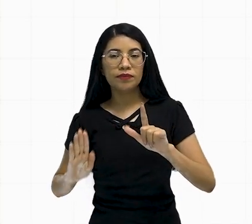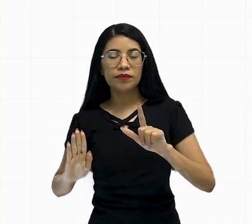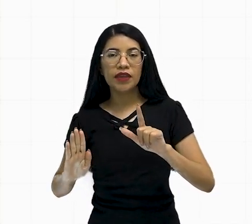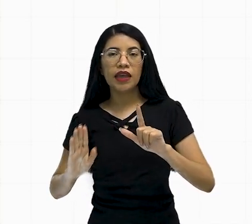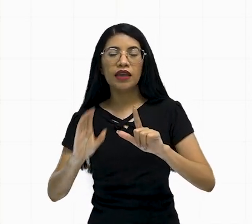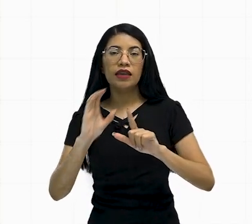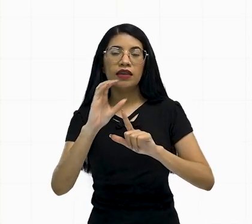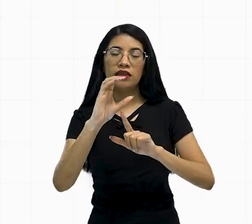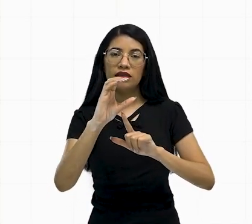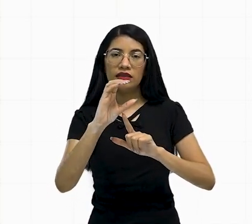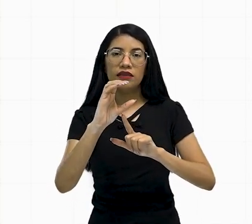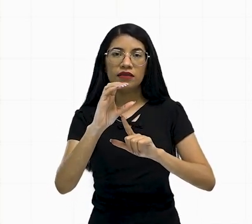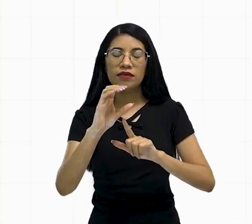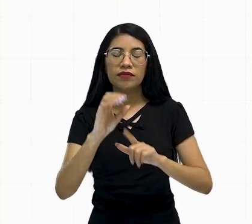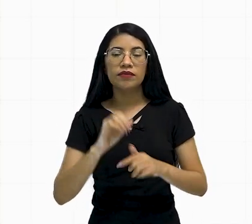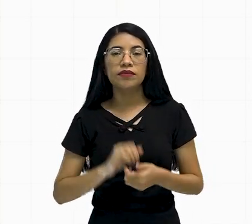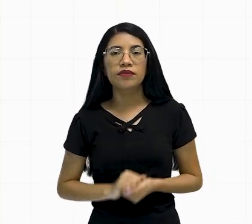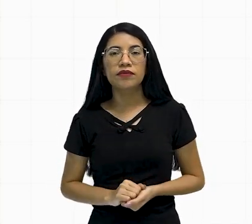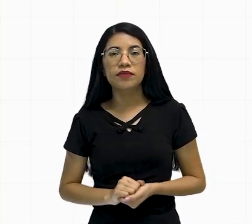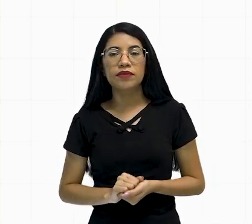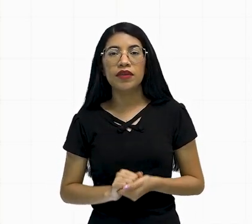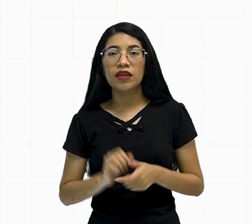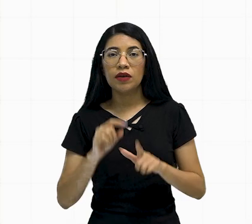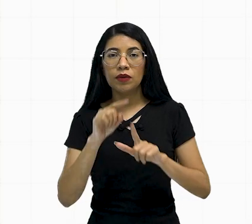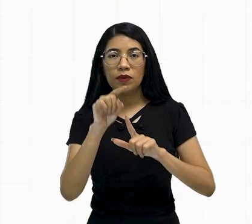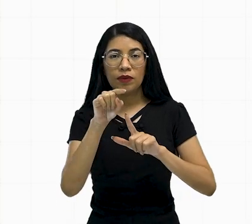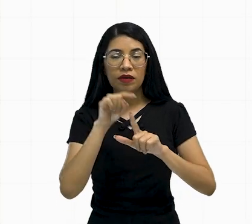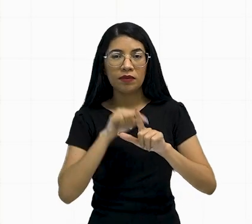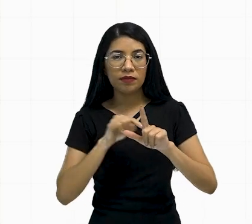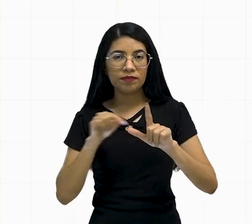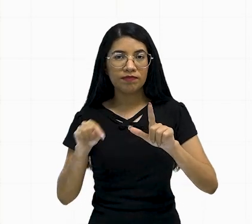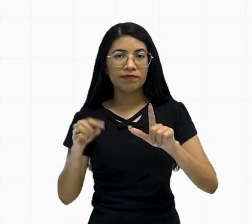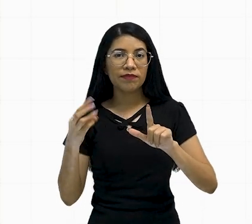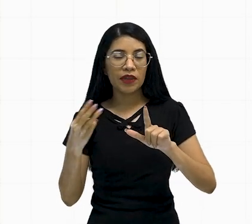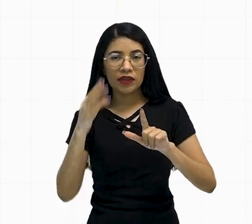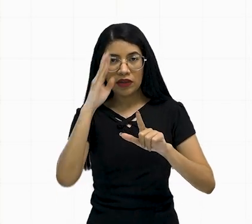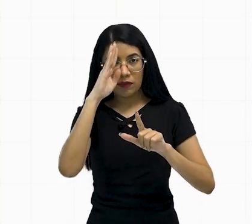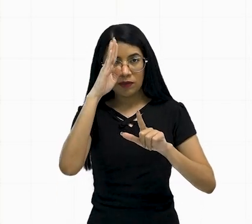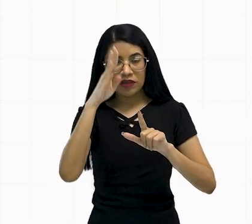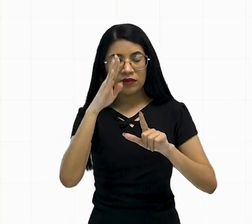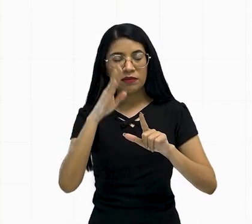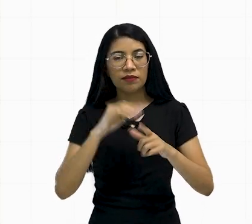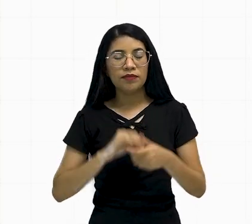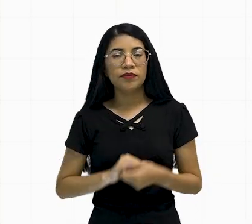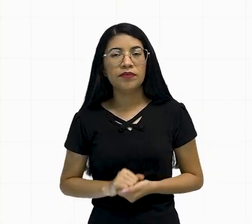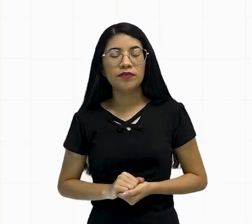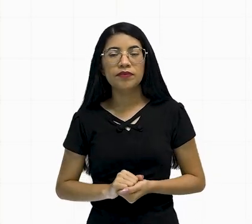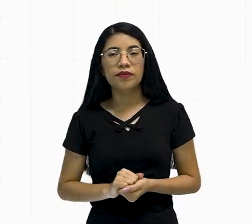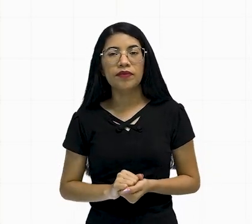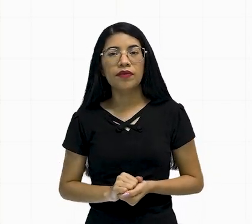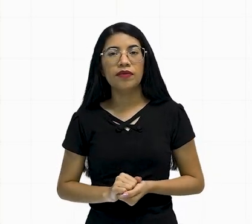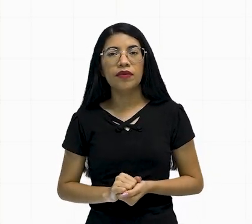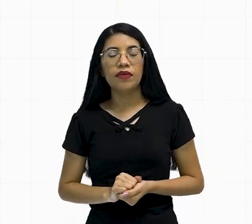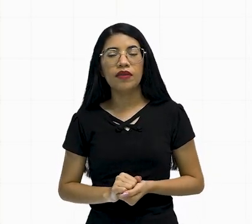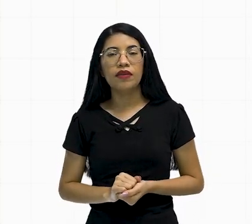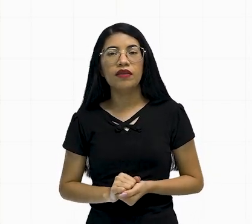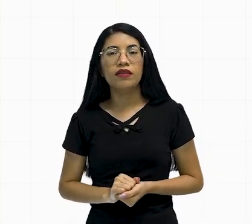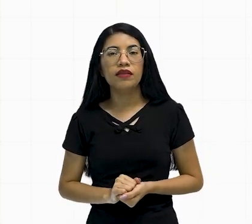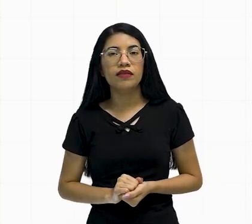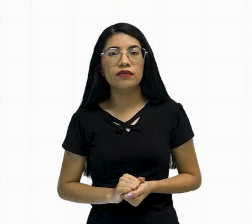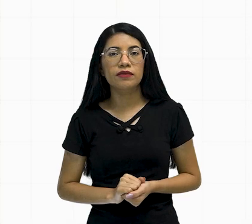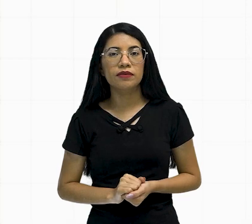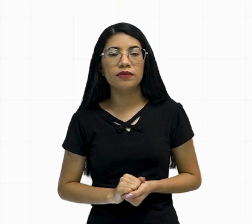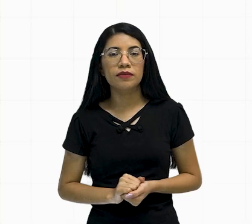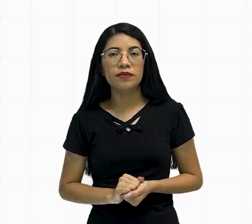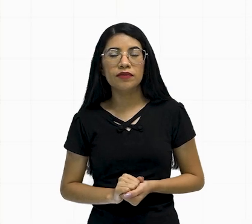e vamos considerar aqui o vértice C. São os 3 vértices principais do triângulo, beleza?